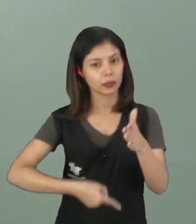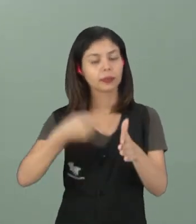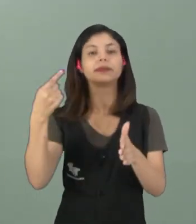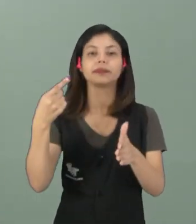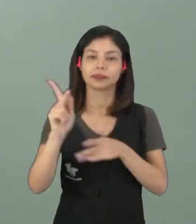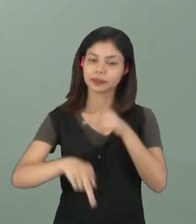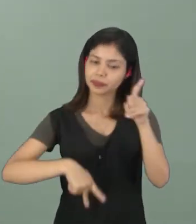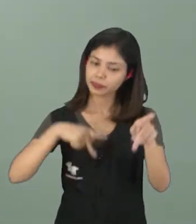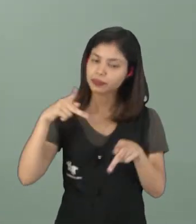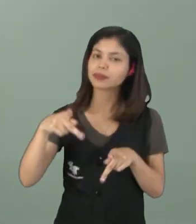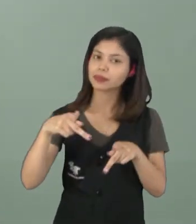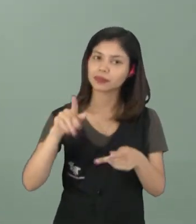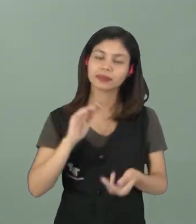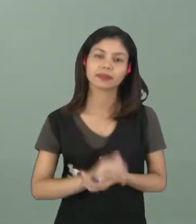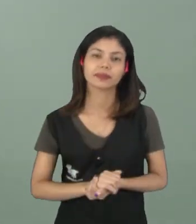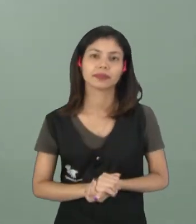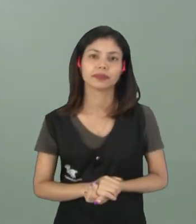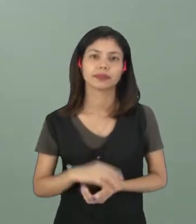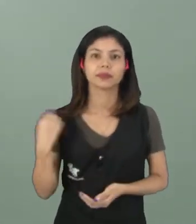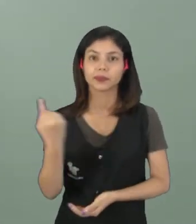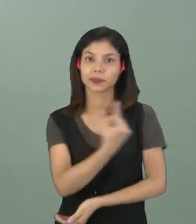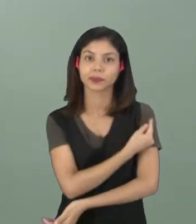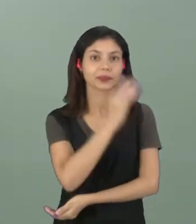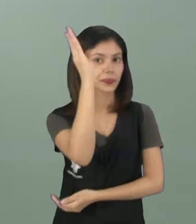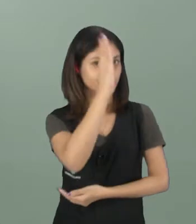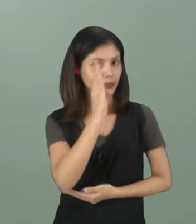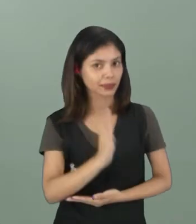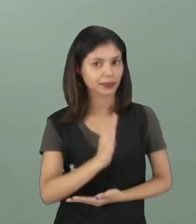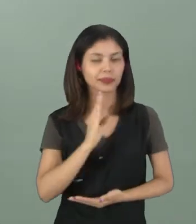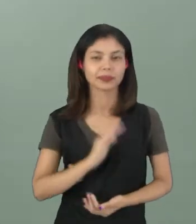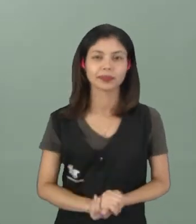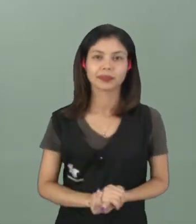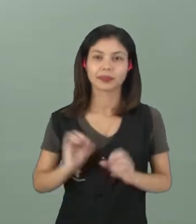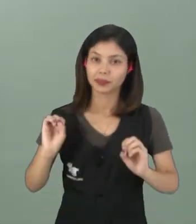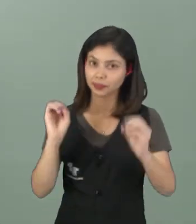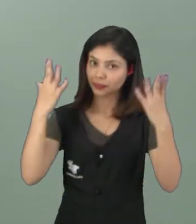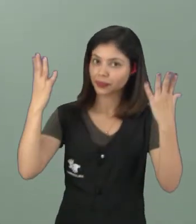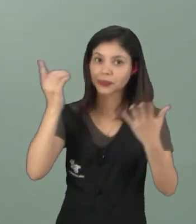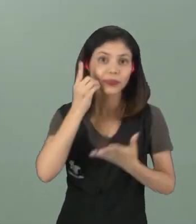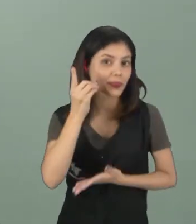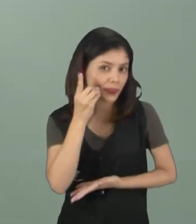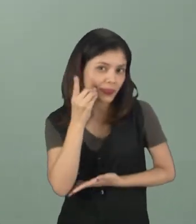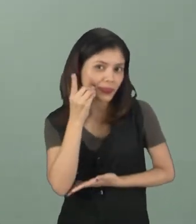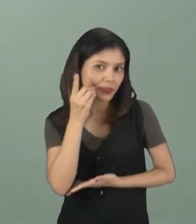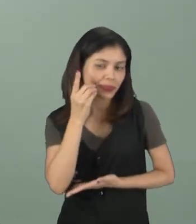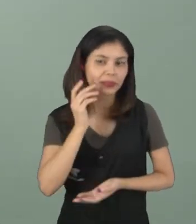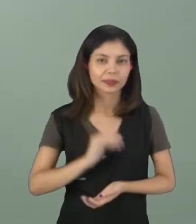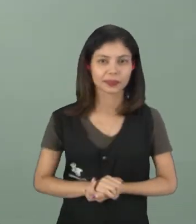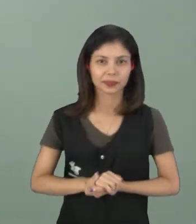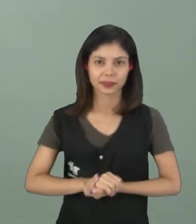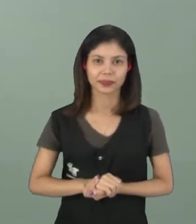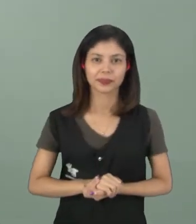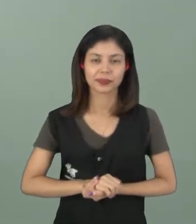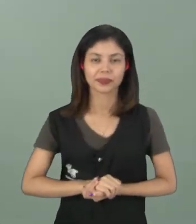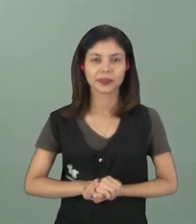são os primeiros povos né que habitaram o nosso Brasil é comemorado no dia